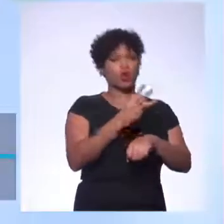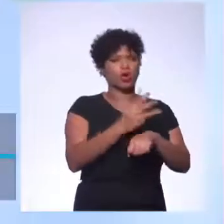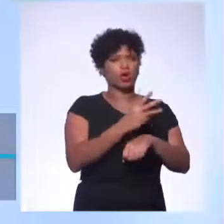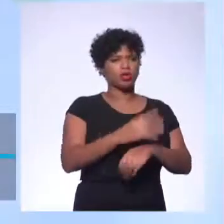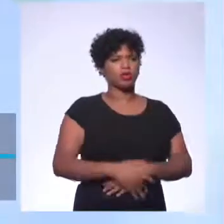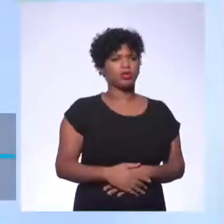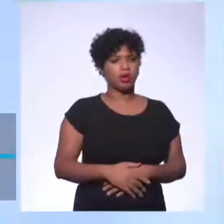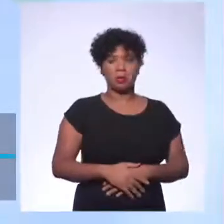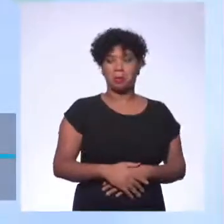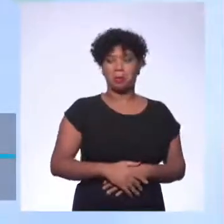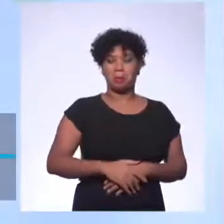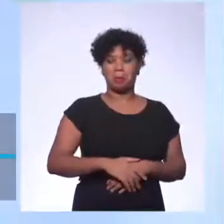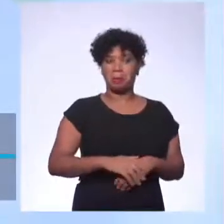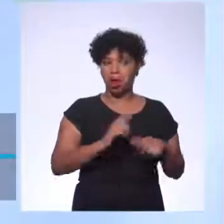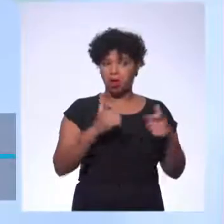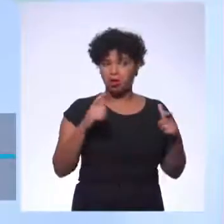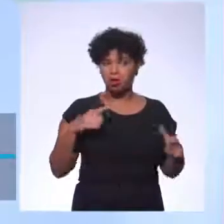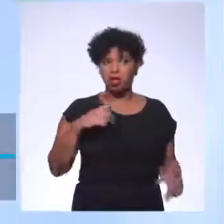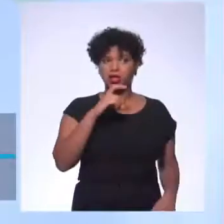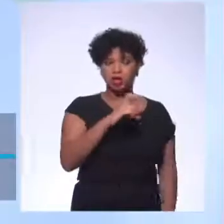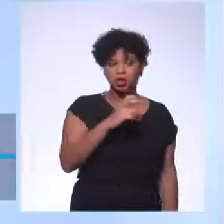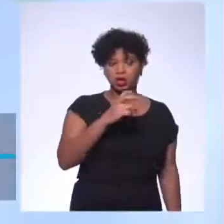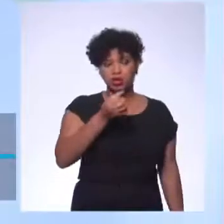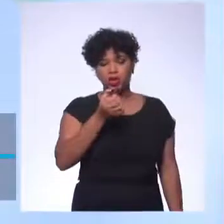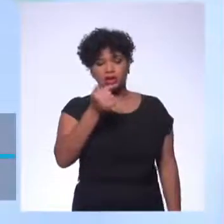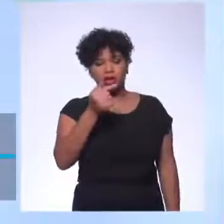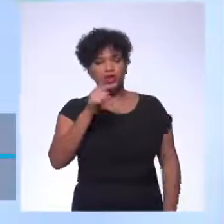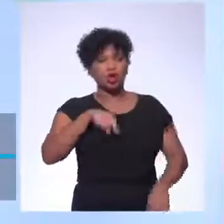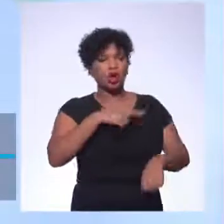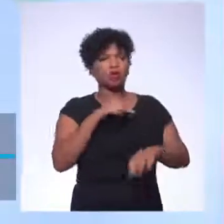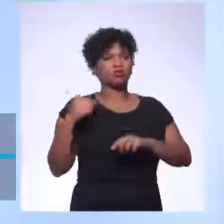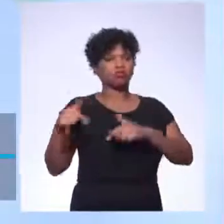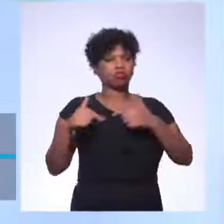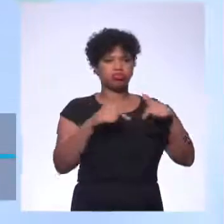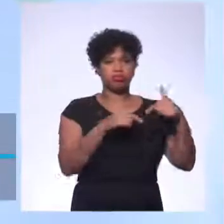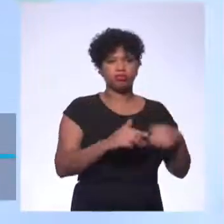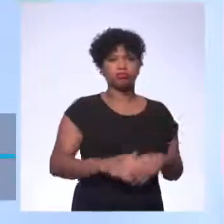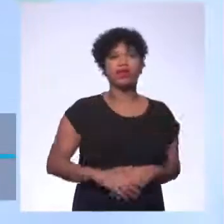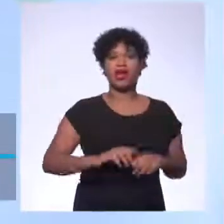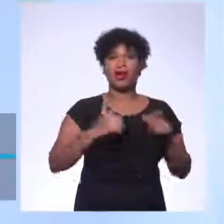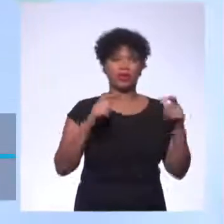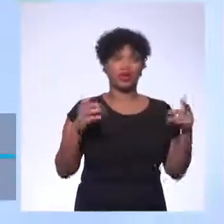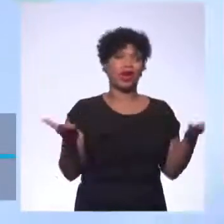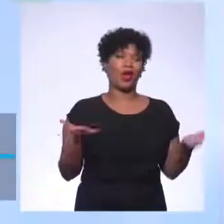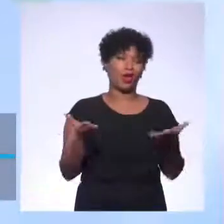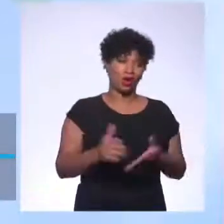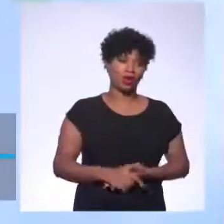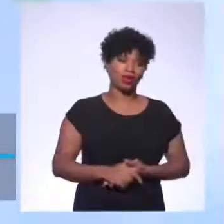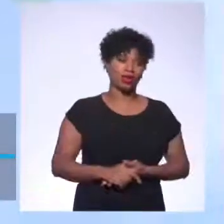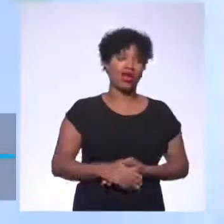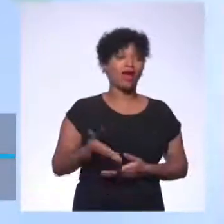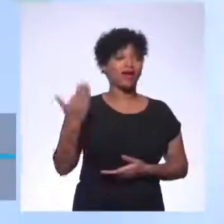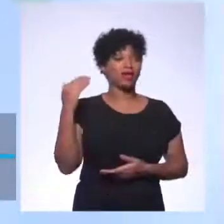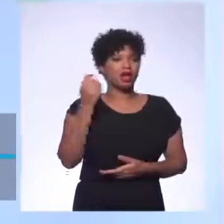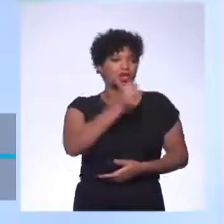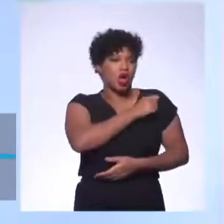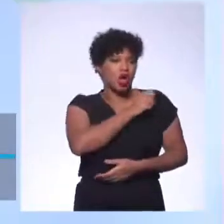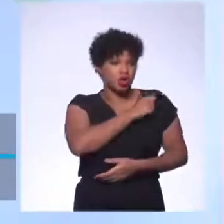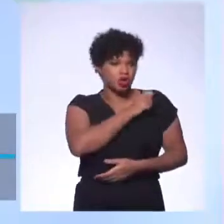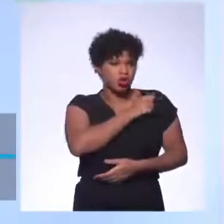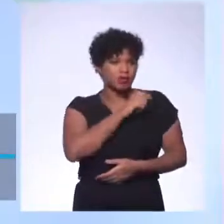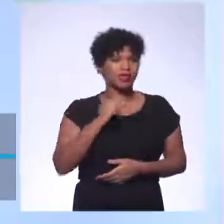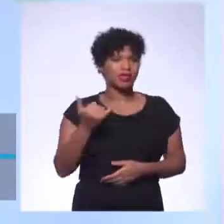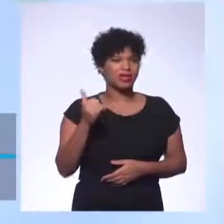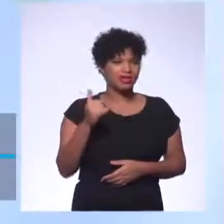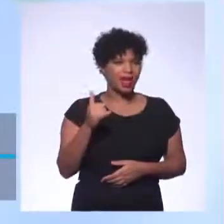6, 7 horas, né? De trabalho também. E é o que tem aumentado, é o que a gente fala, né? Os alunos ficavam usando o celular na sala e a